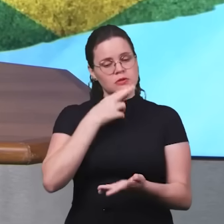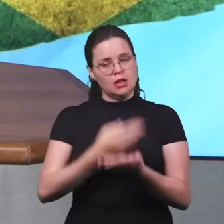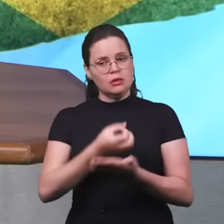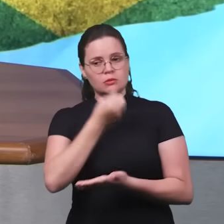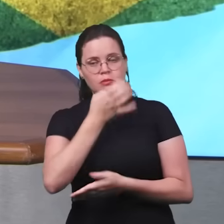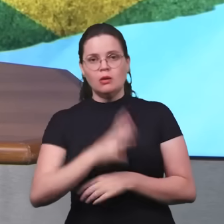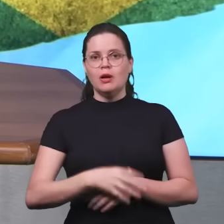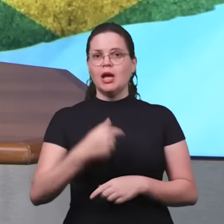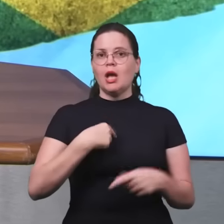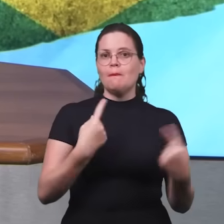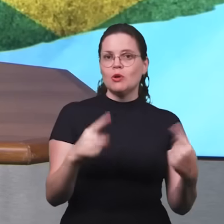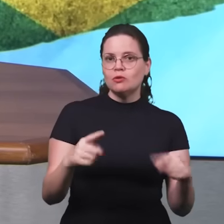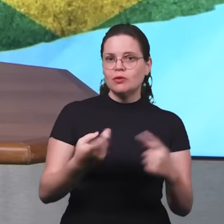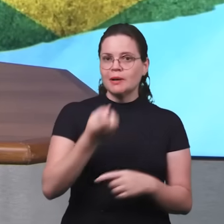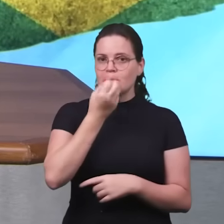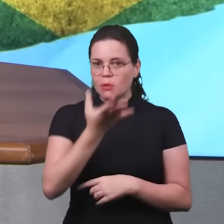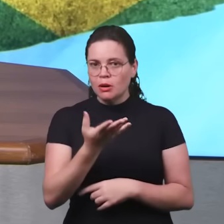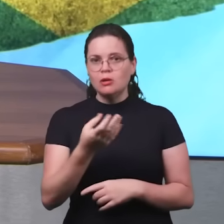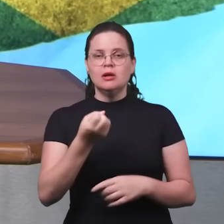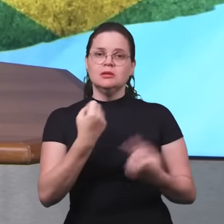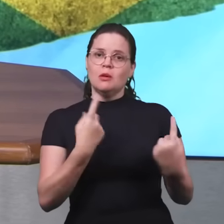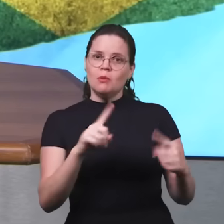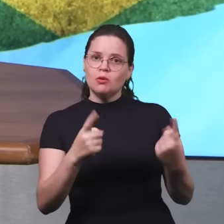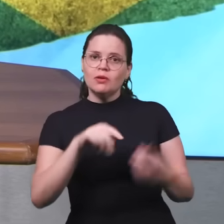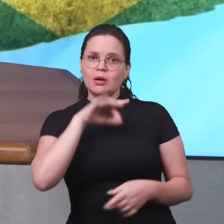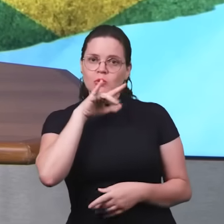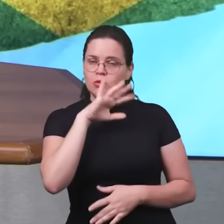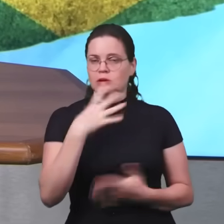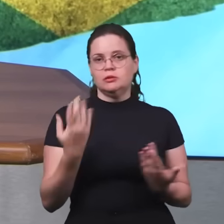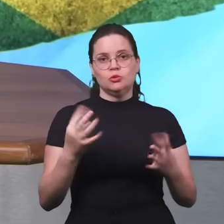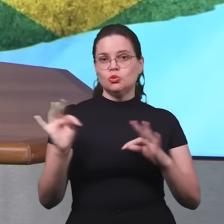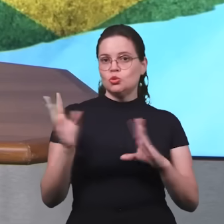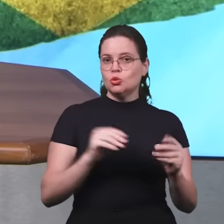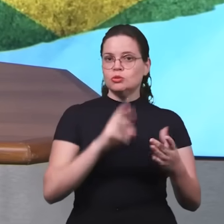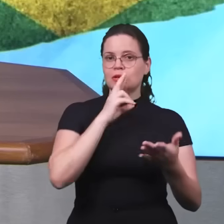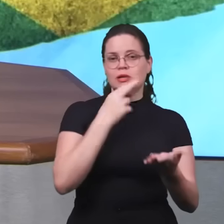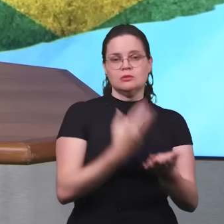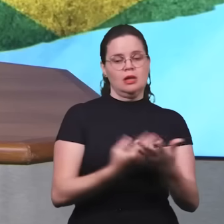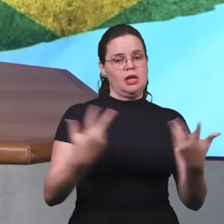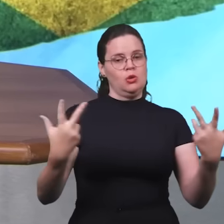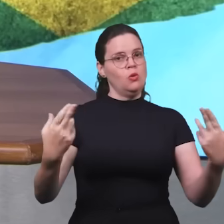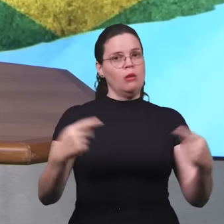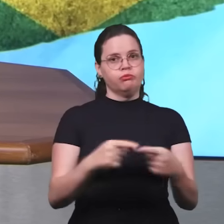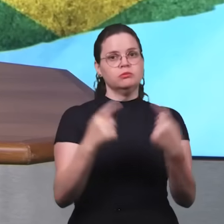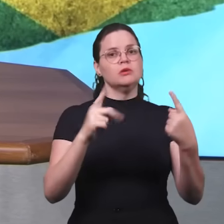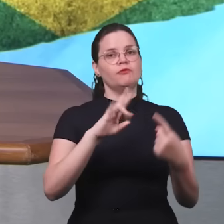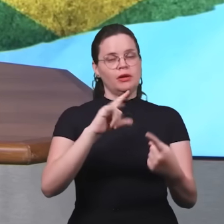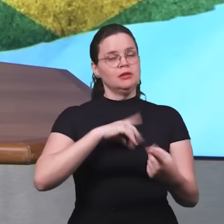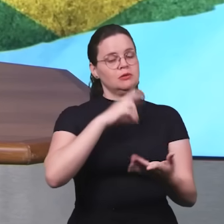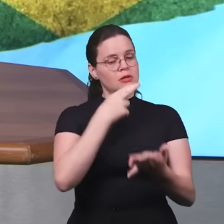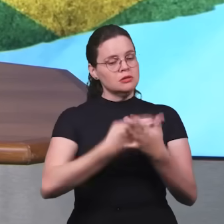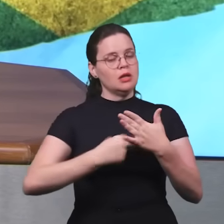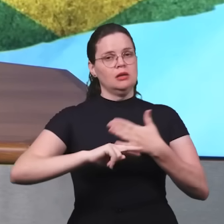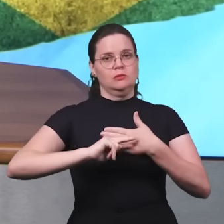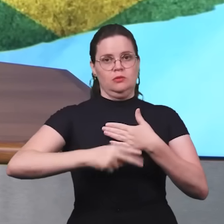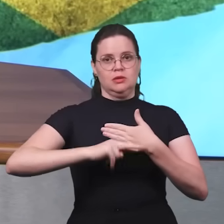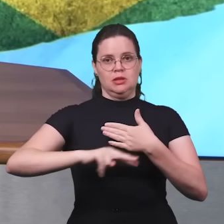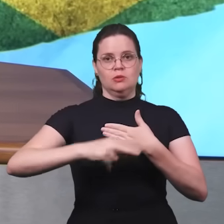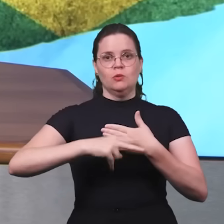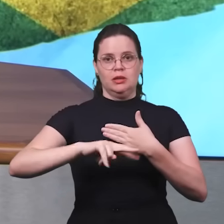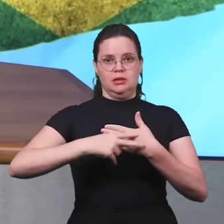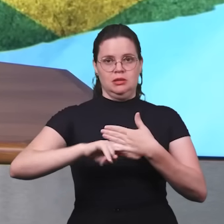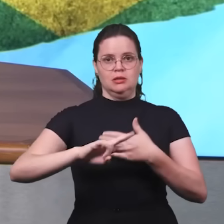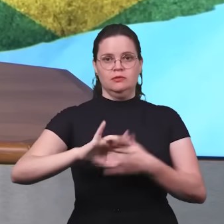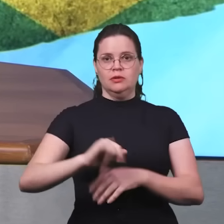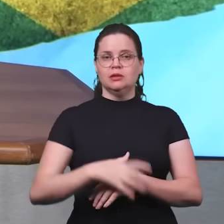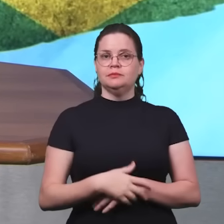daquilo que ele provocou ou daquilo que ele omitiu. Mas, de qualquer forma, ele vai ter uma colheita.